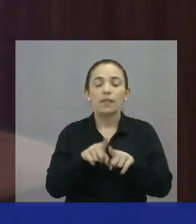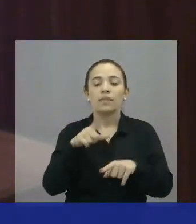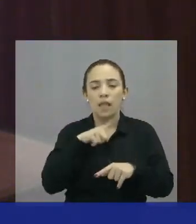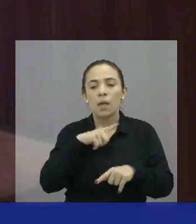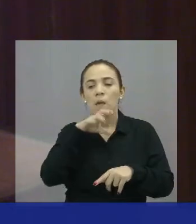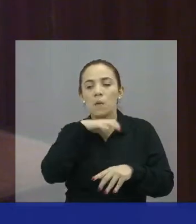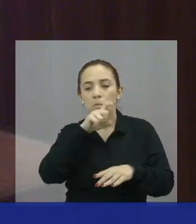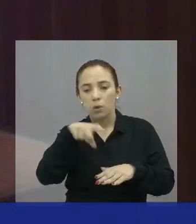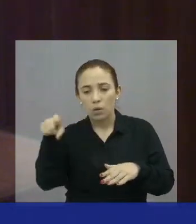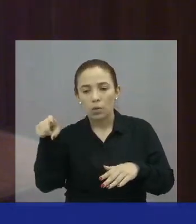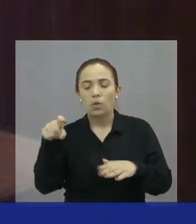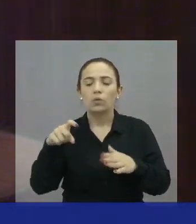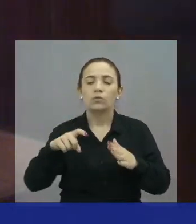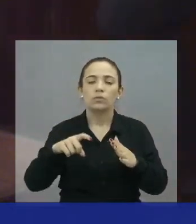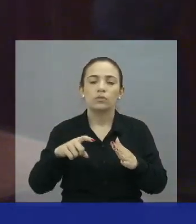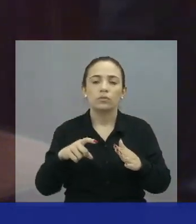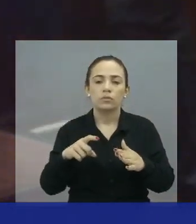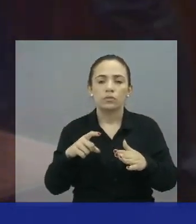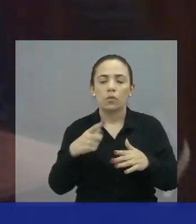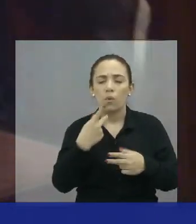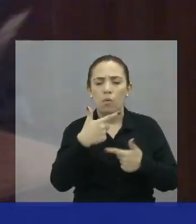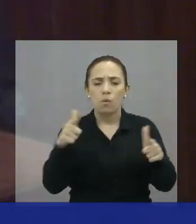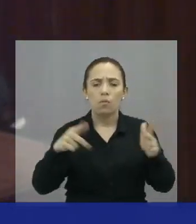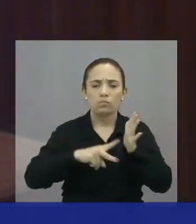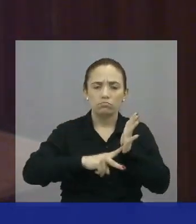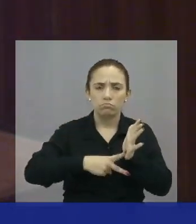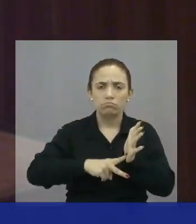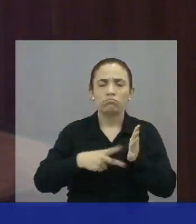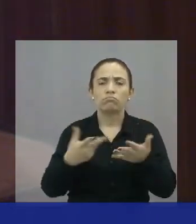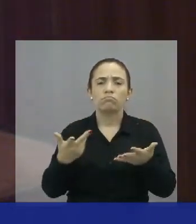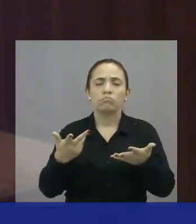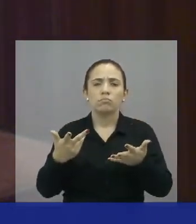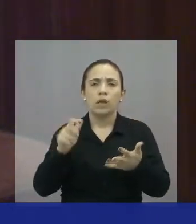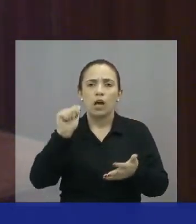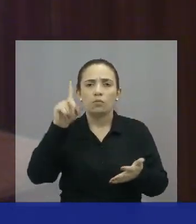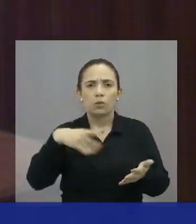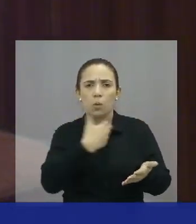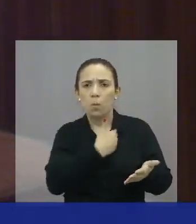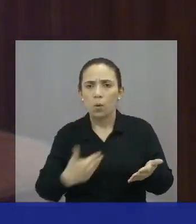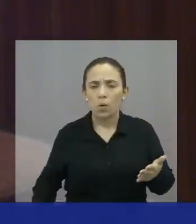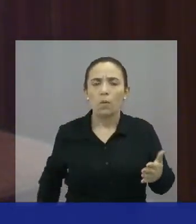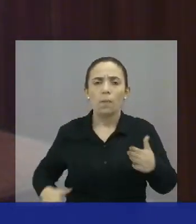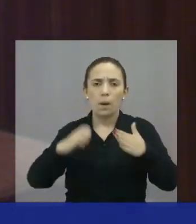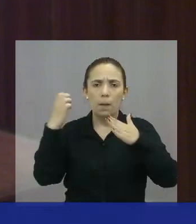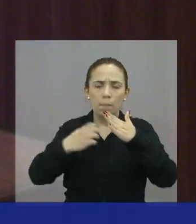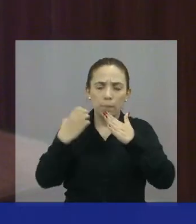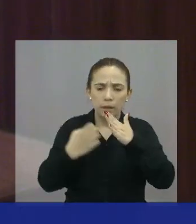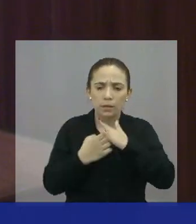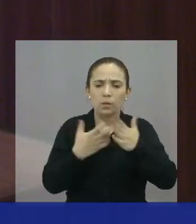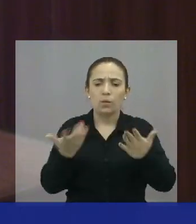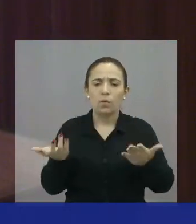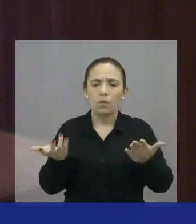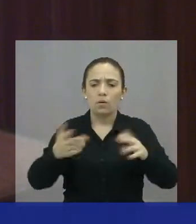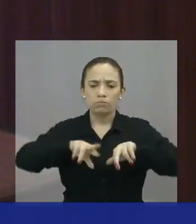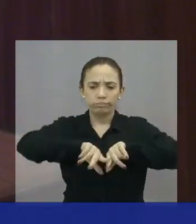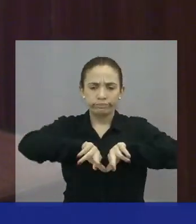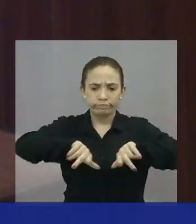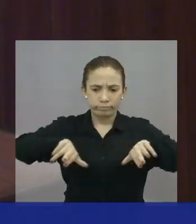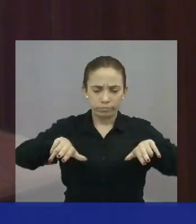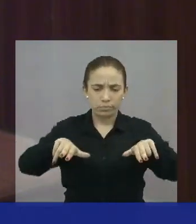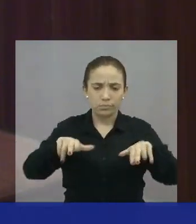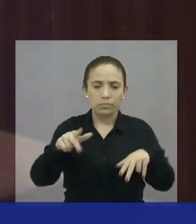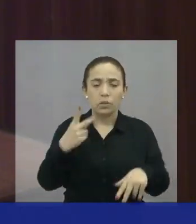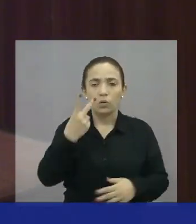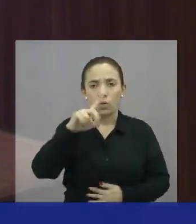imposto de renda, condomínio, outras entidades, administração pública, e aí vai, microempreendedor, microempresa, empresa de pequeno porte, dos